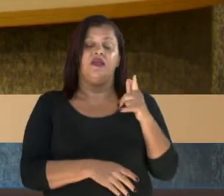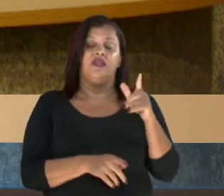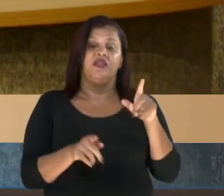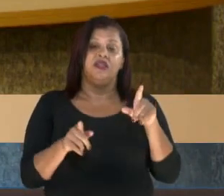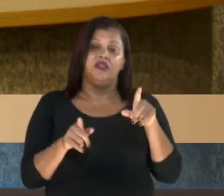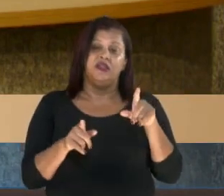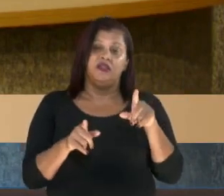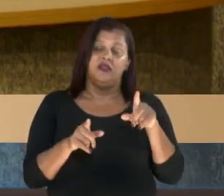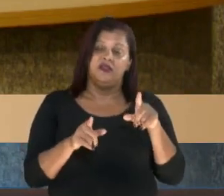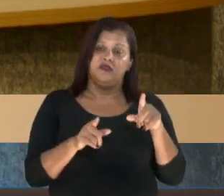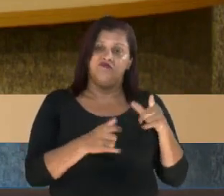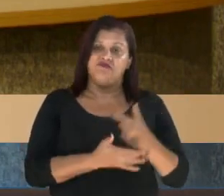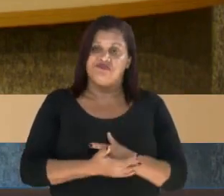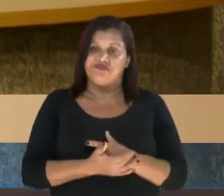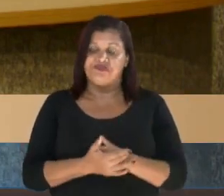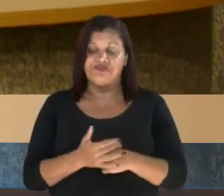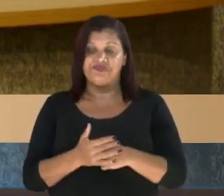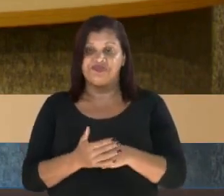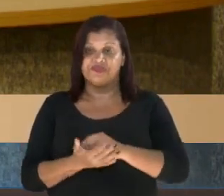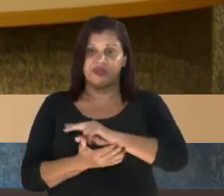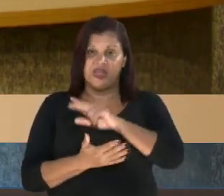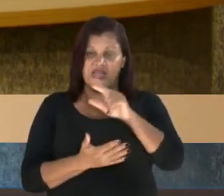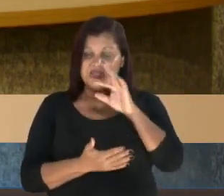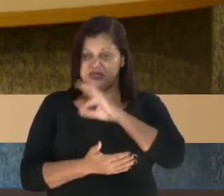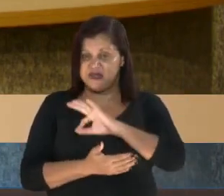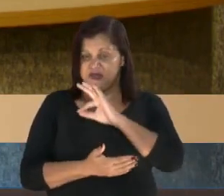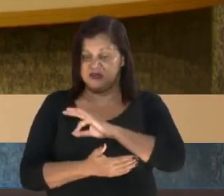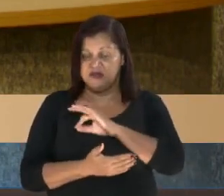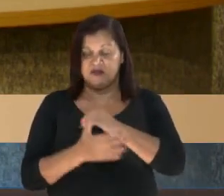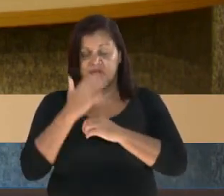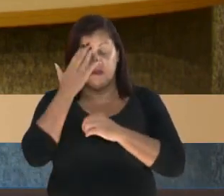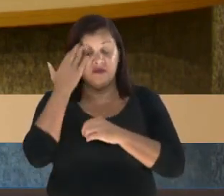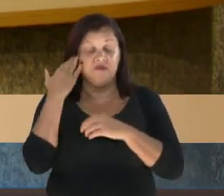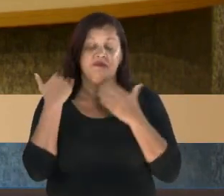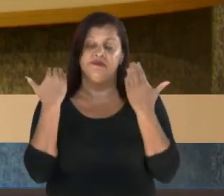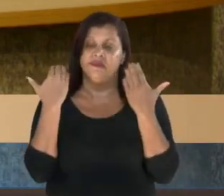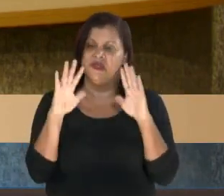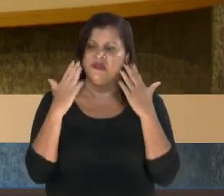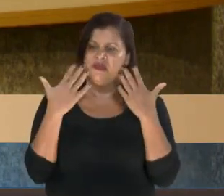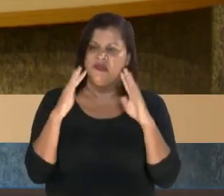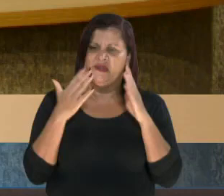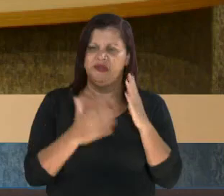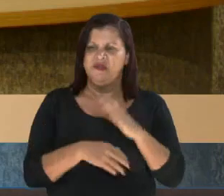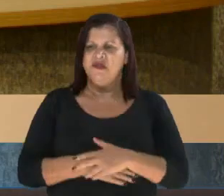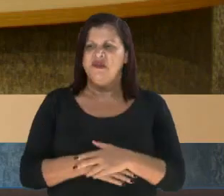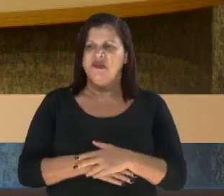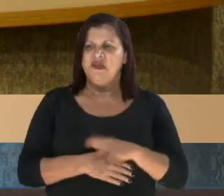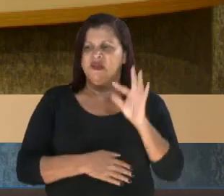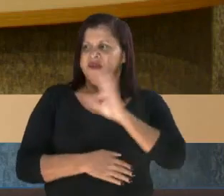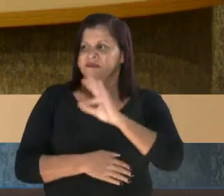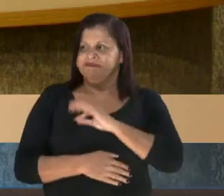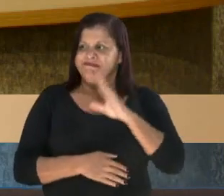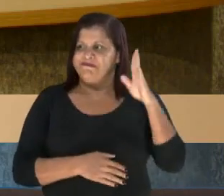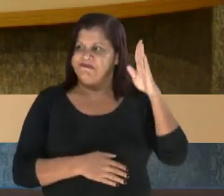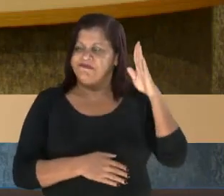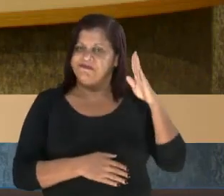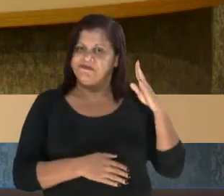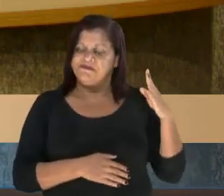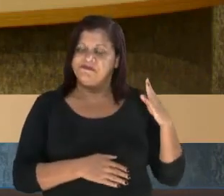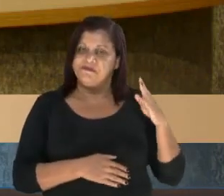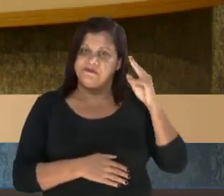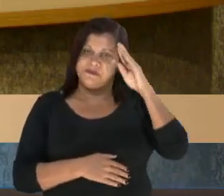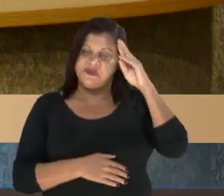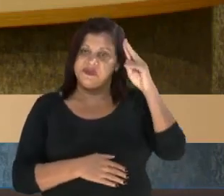constitucional inconstitucional faixa salariais mas parabenizar a nossa gloriosa Polícia Militar pelo